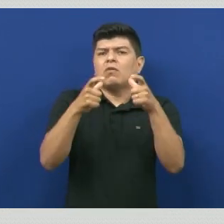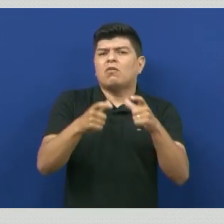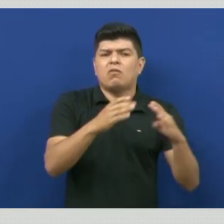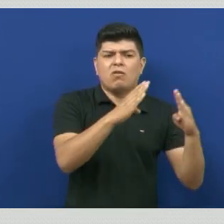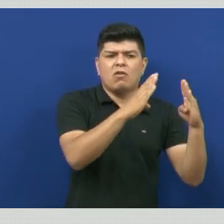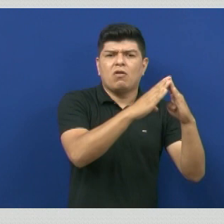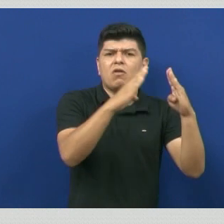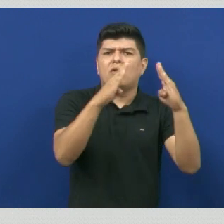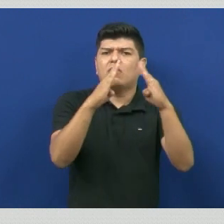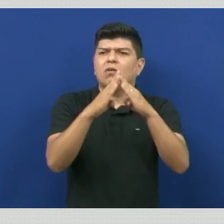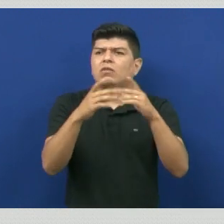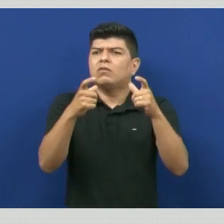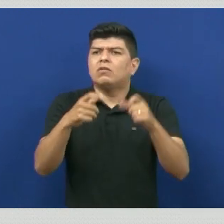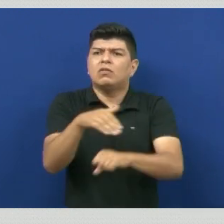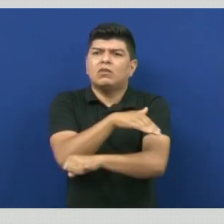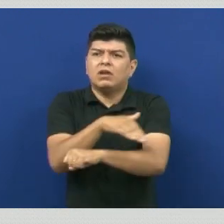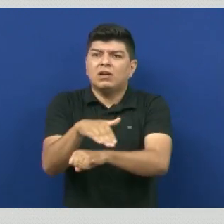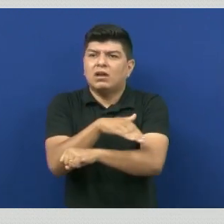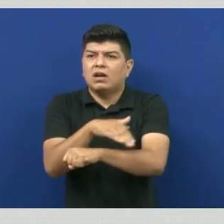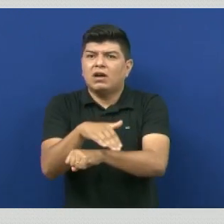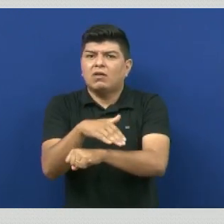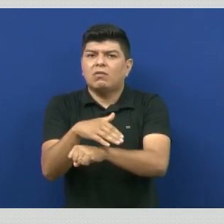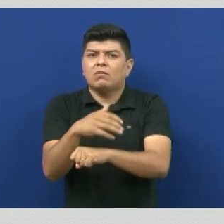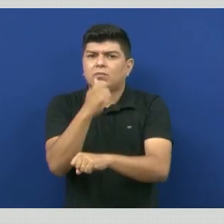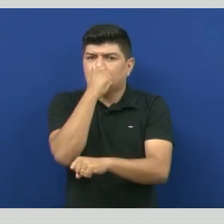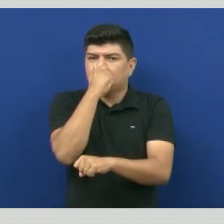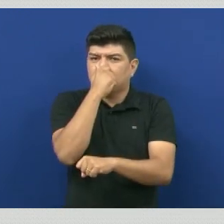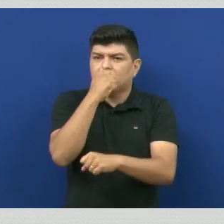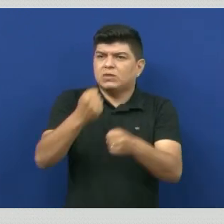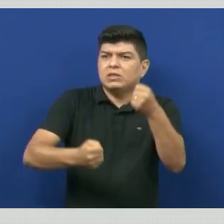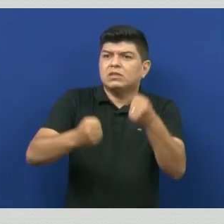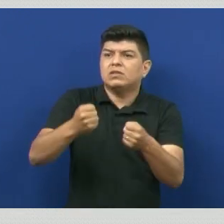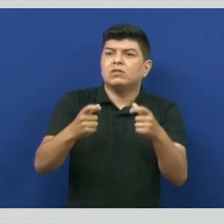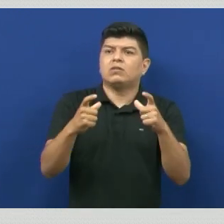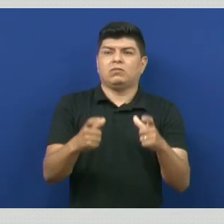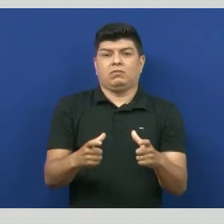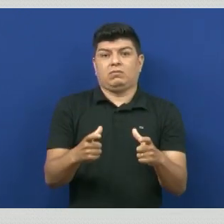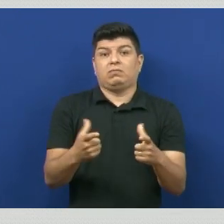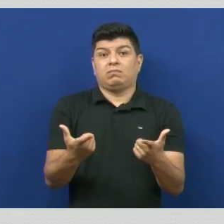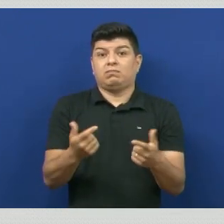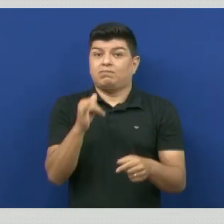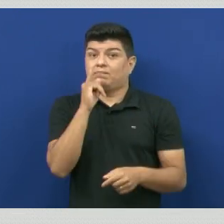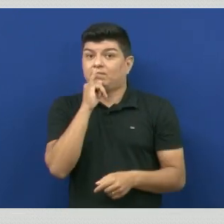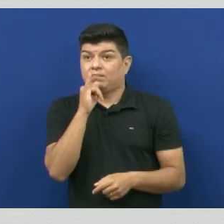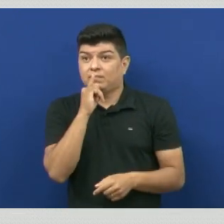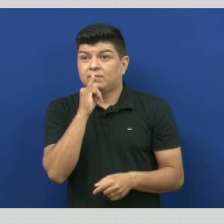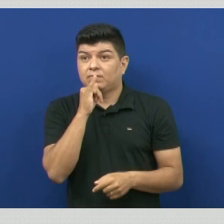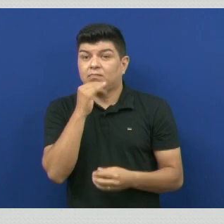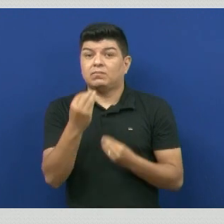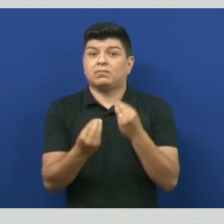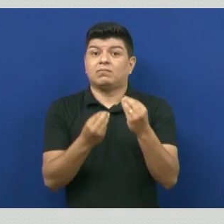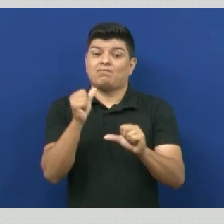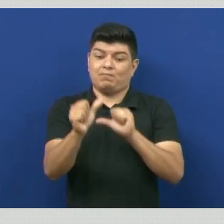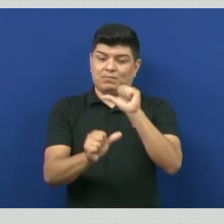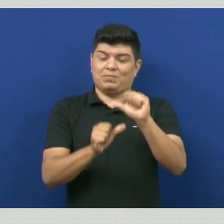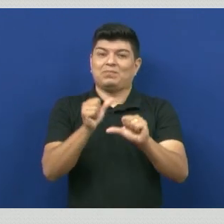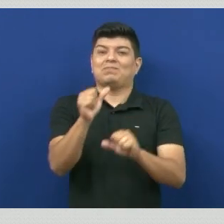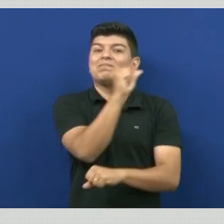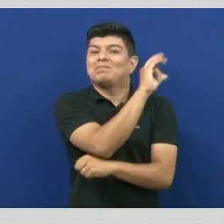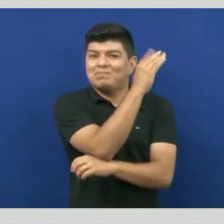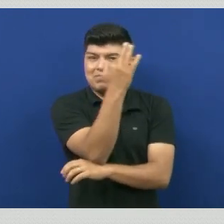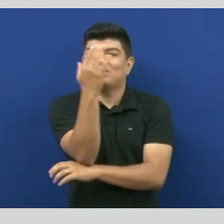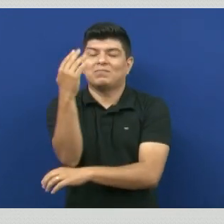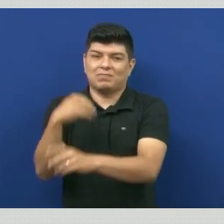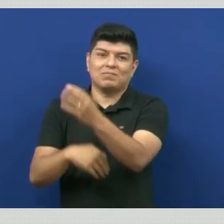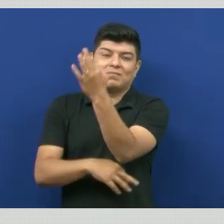o entorno, as avenidas movimentadas que eu tenho ao lado dessa praça? Isso é um exemplo de mudança da